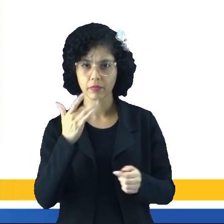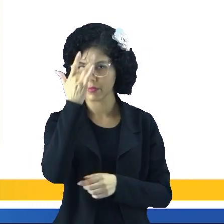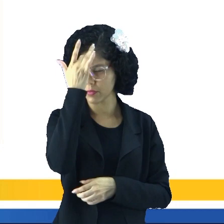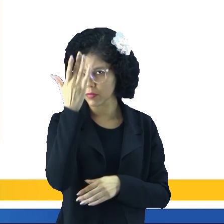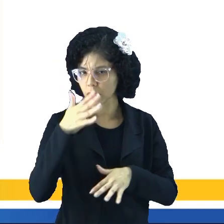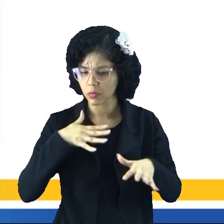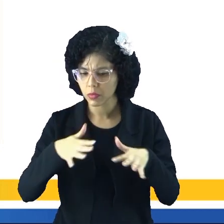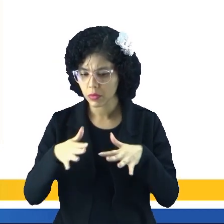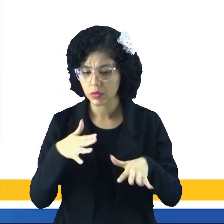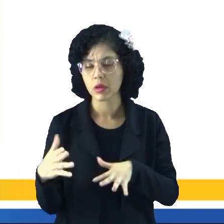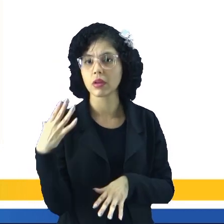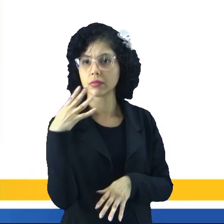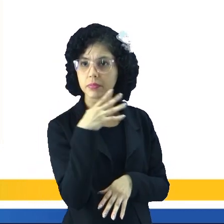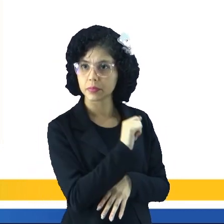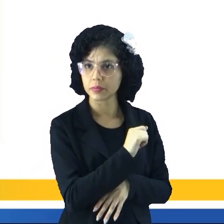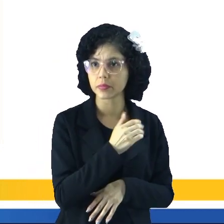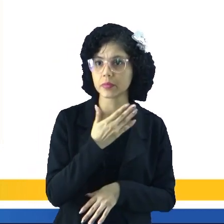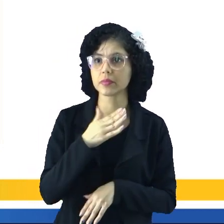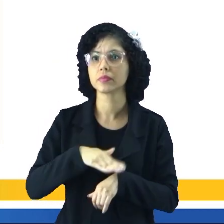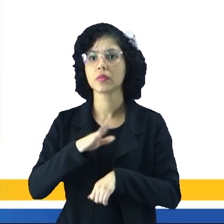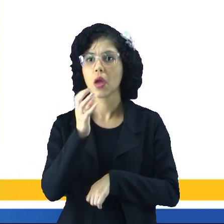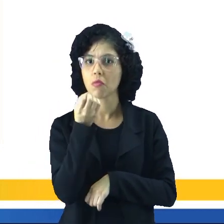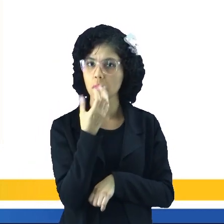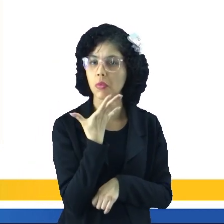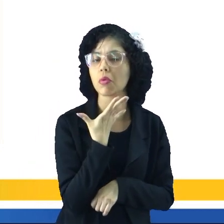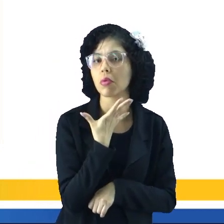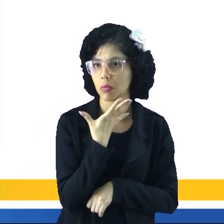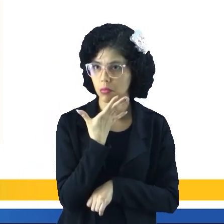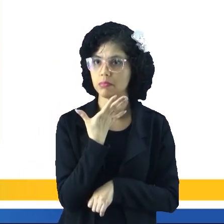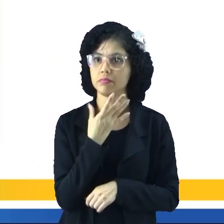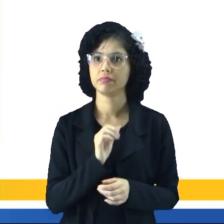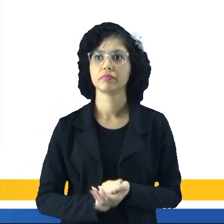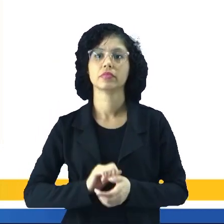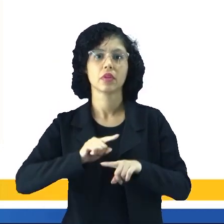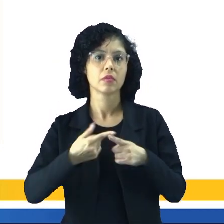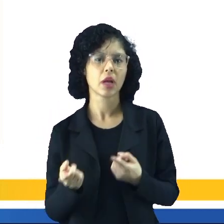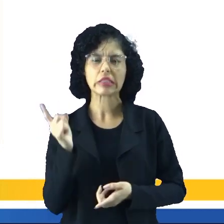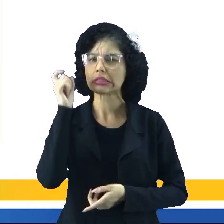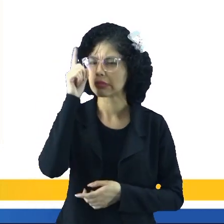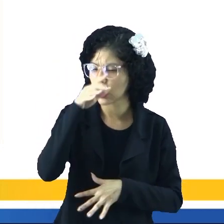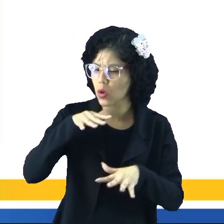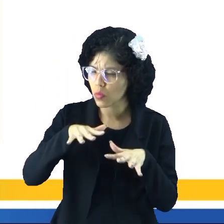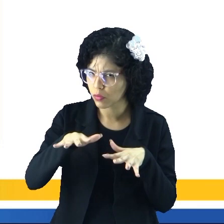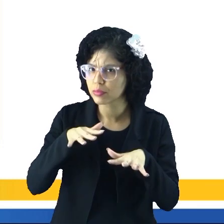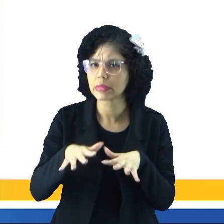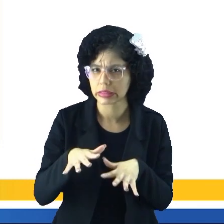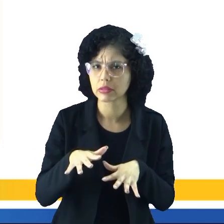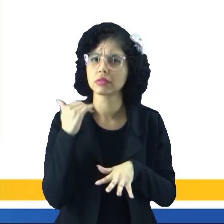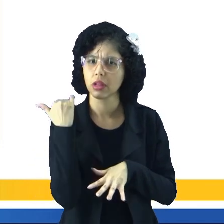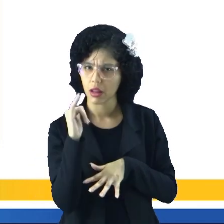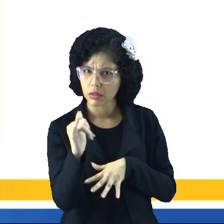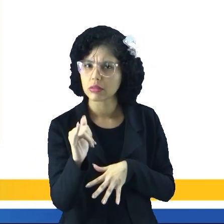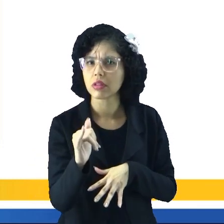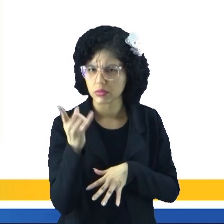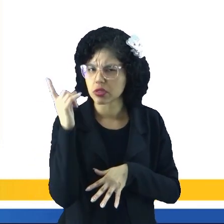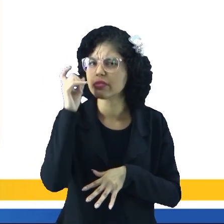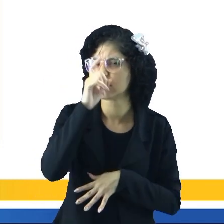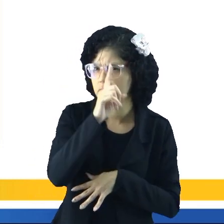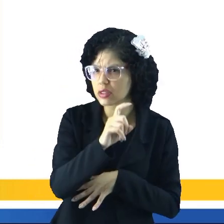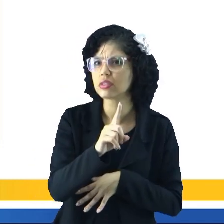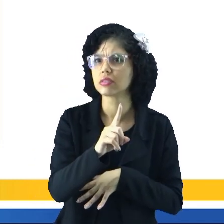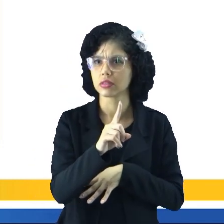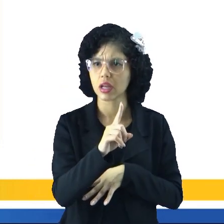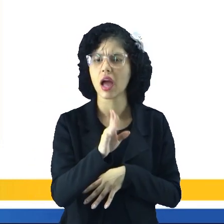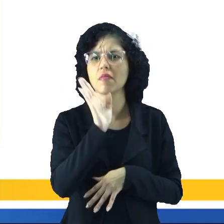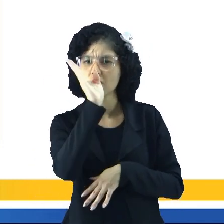o movimento das cargas elétricas, é um bom condutor. Quanto mais difícil for essa movimentação,